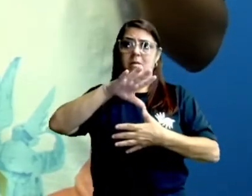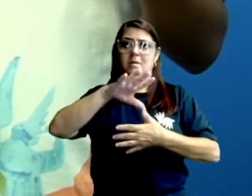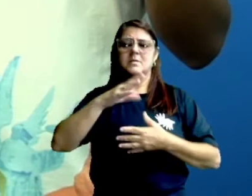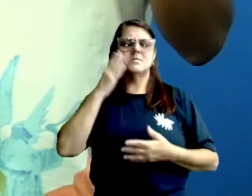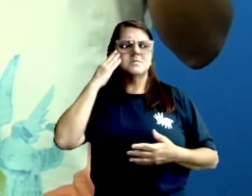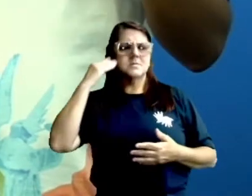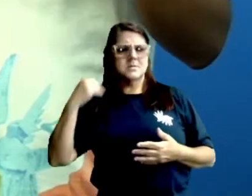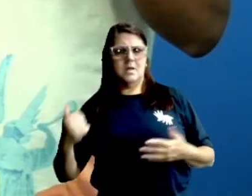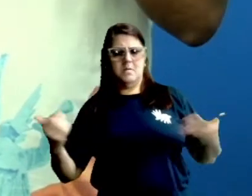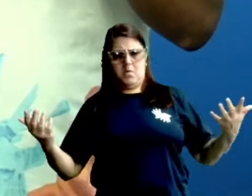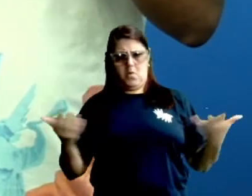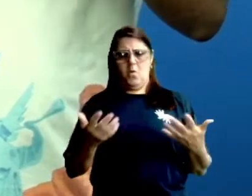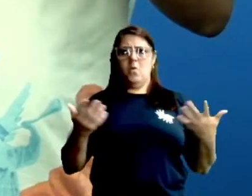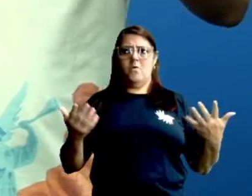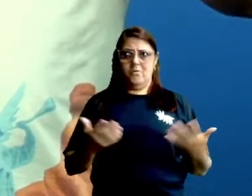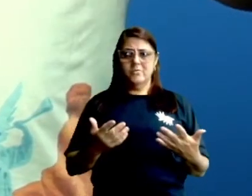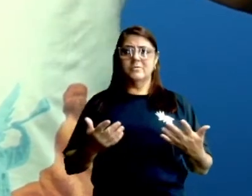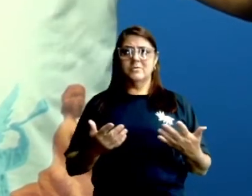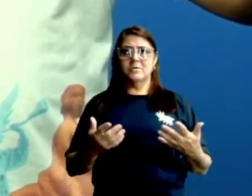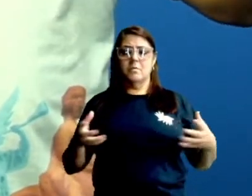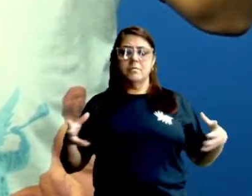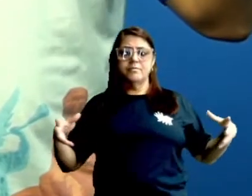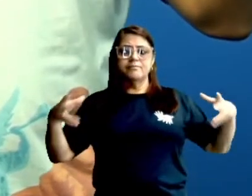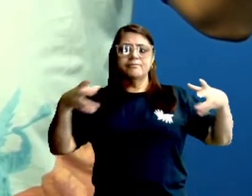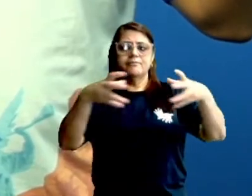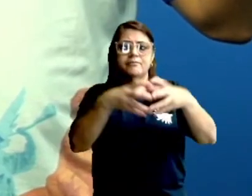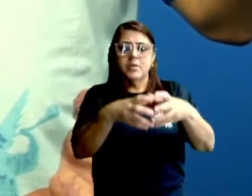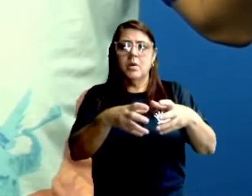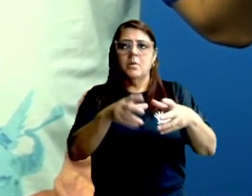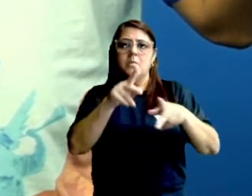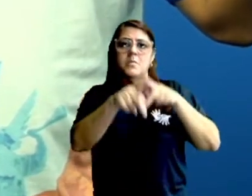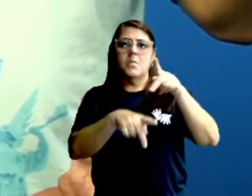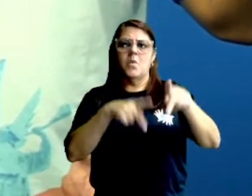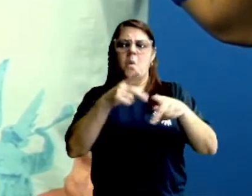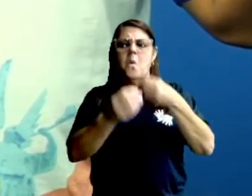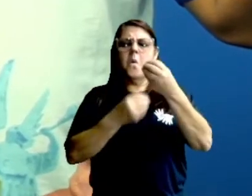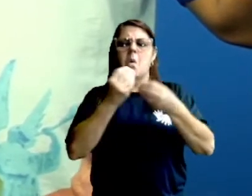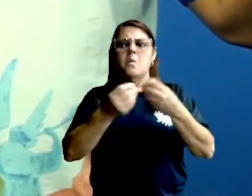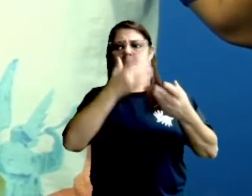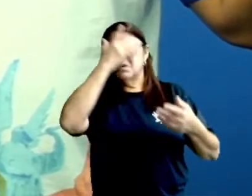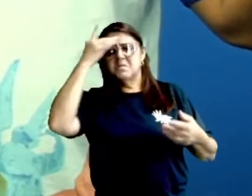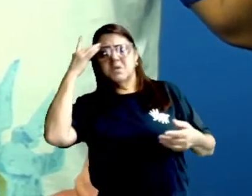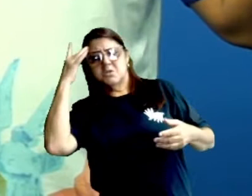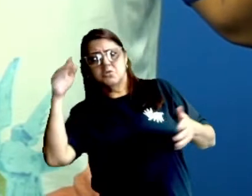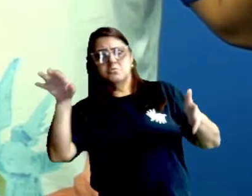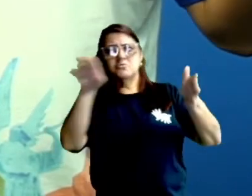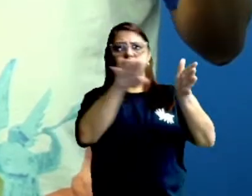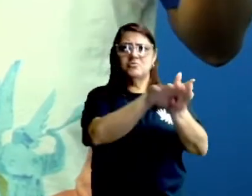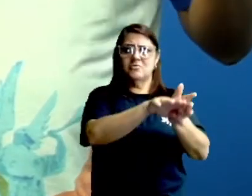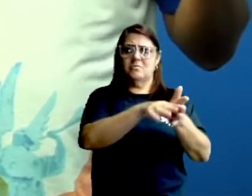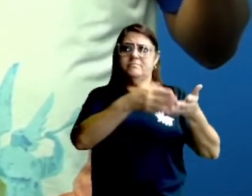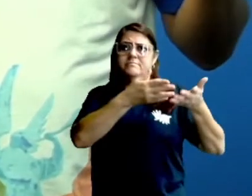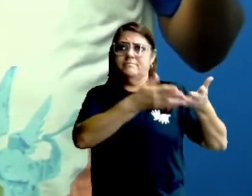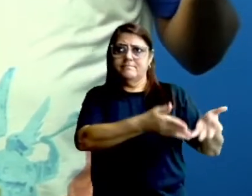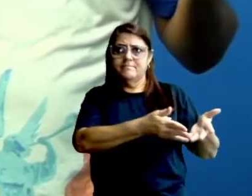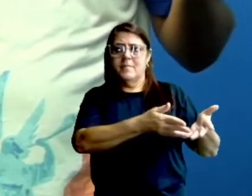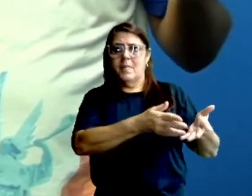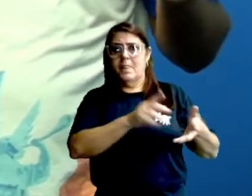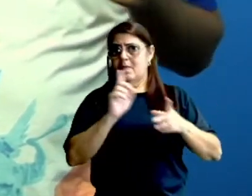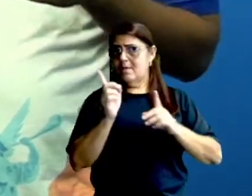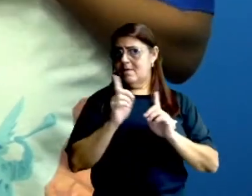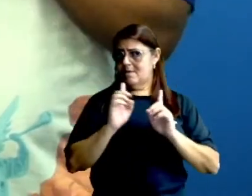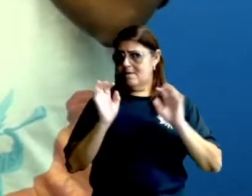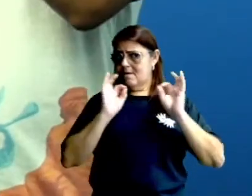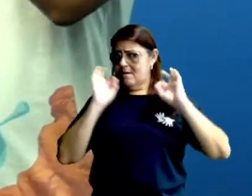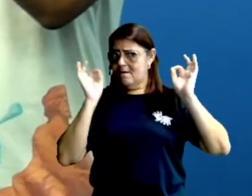A gente sabe que hoje o nosso continente ele é povoado, mas ora, como foi que o ser humano ele chegou até aqui? E não foi com os